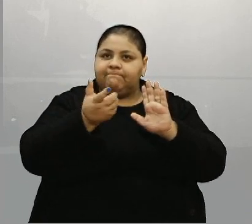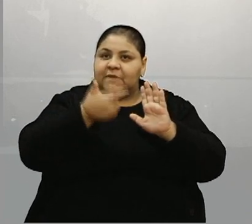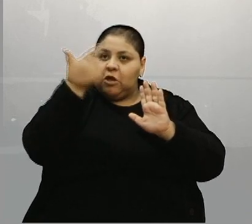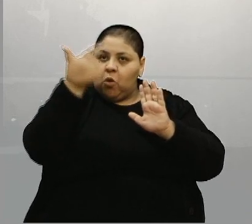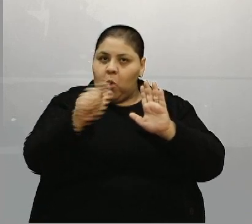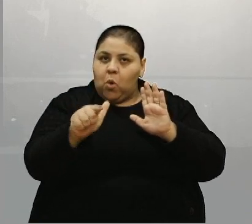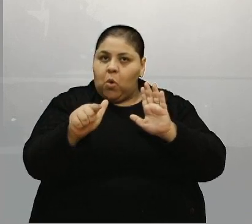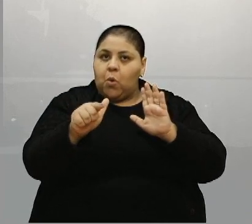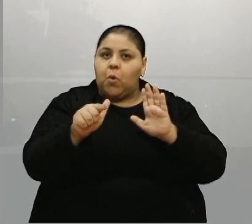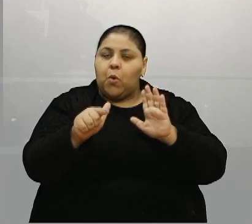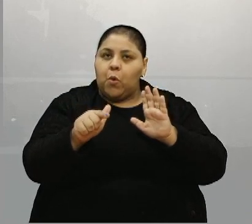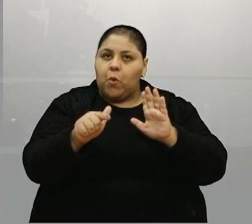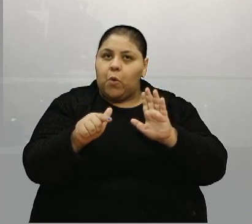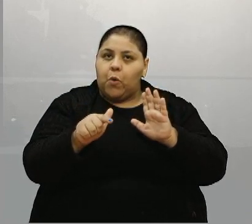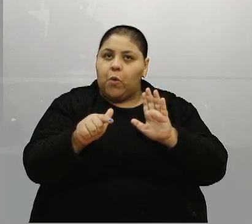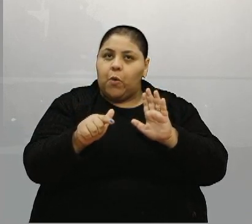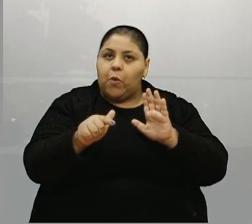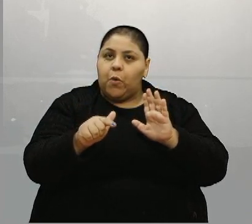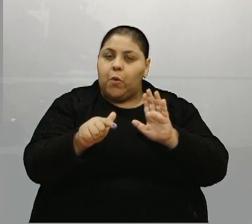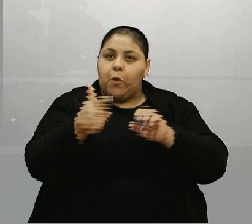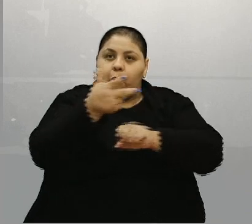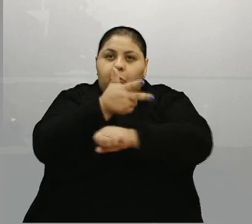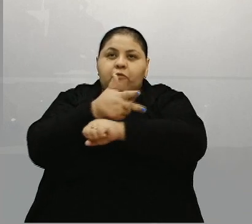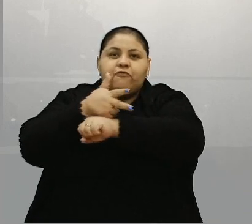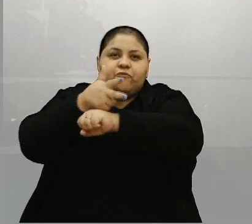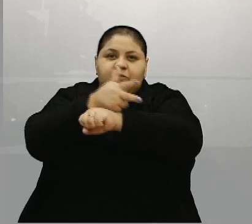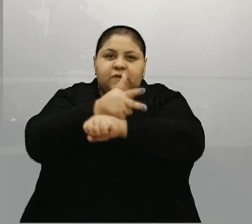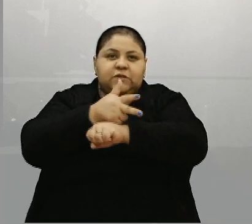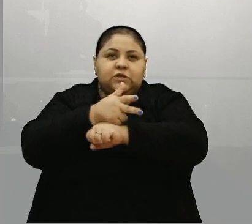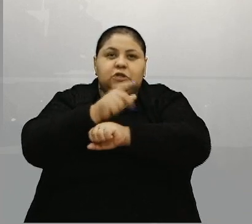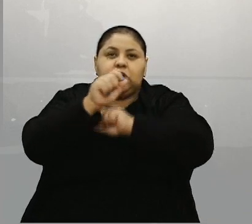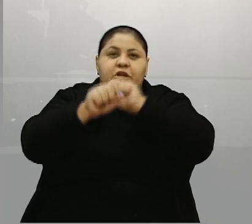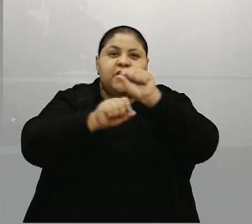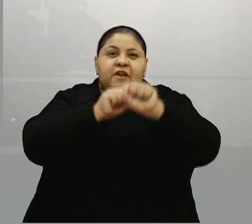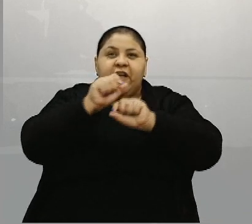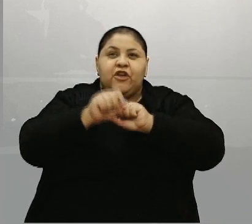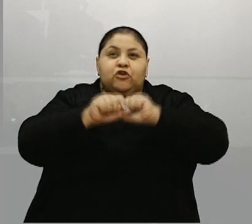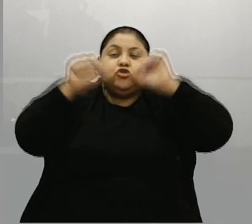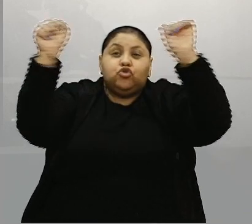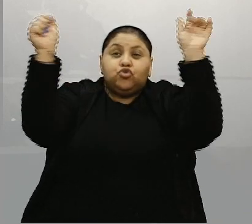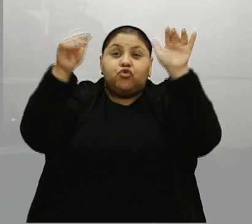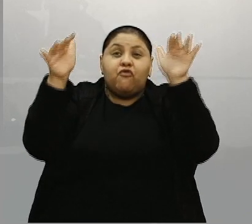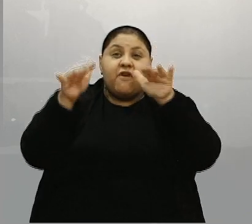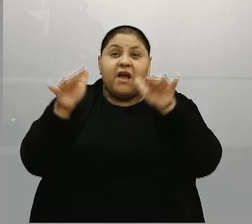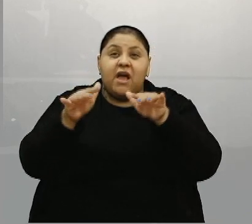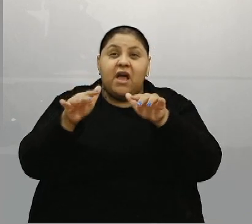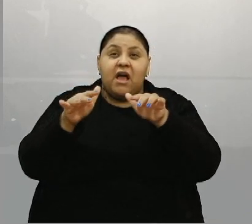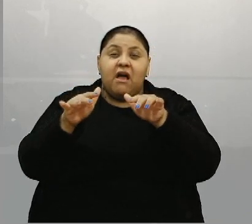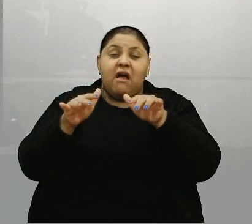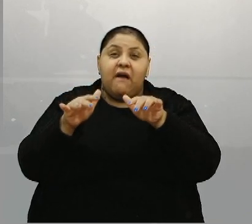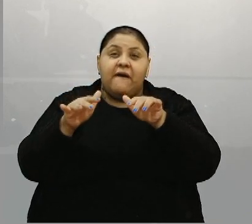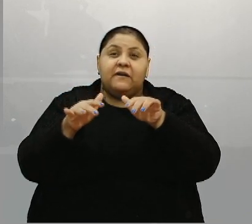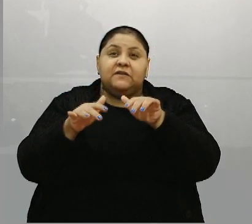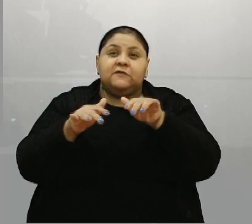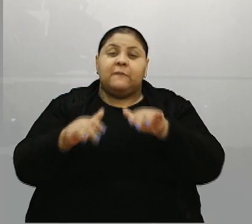fator para essa questão. Quero mostrar um vídeo que mostra a quantidade de chuva que está descendo